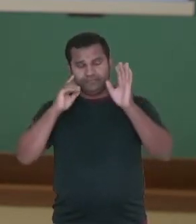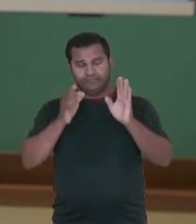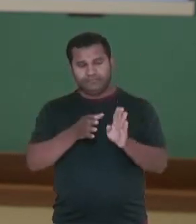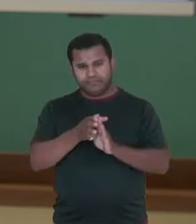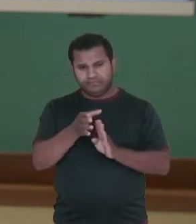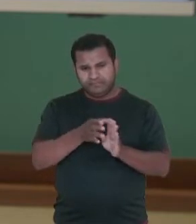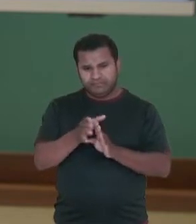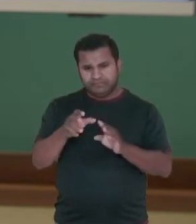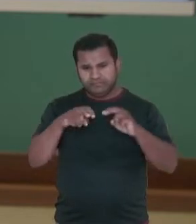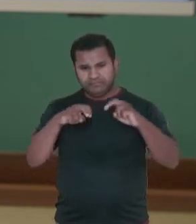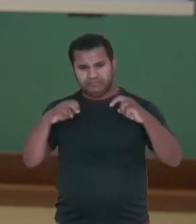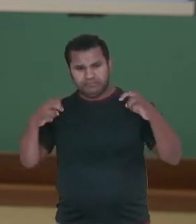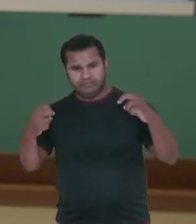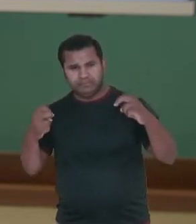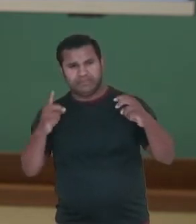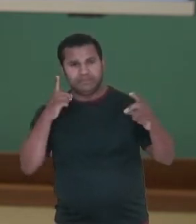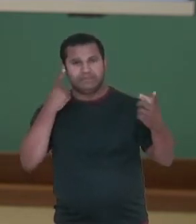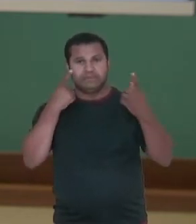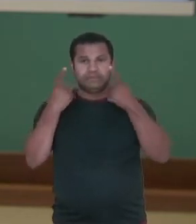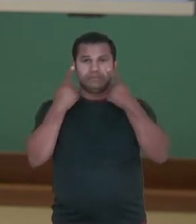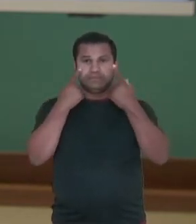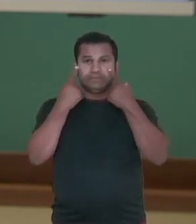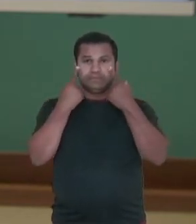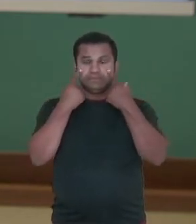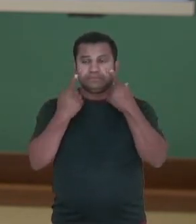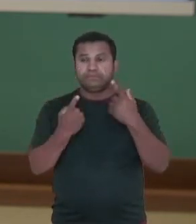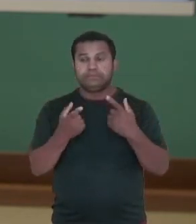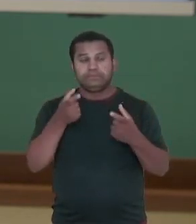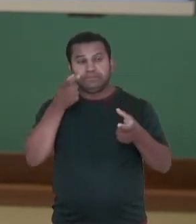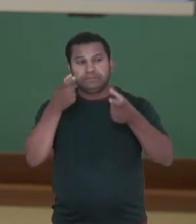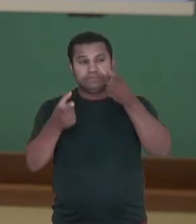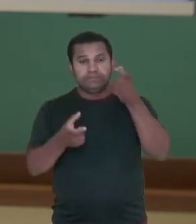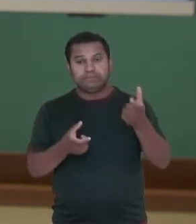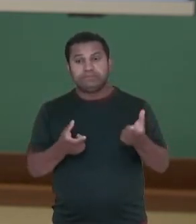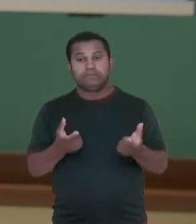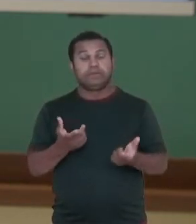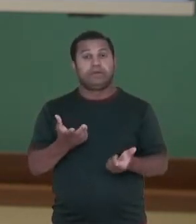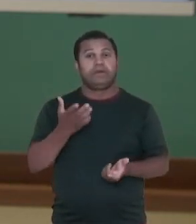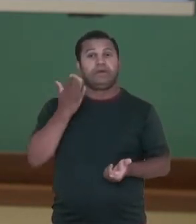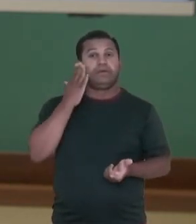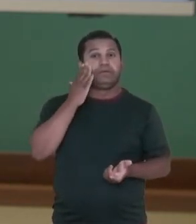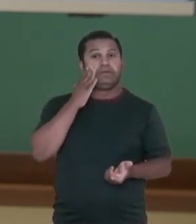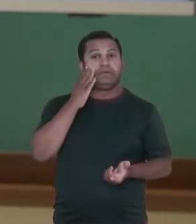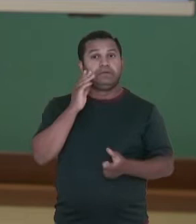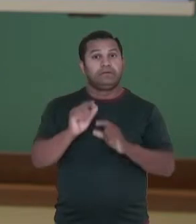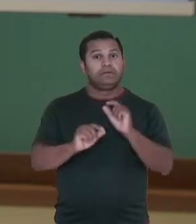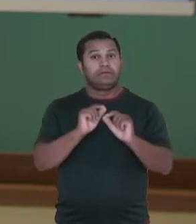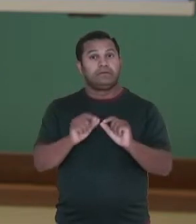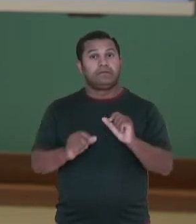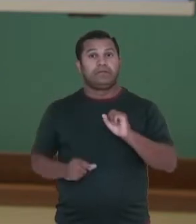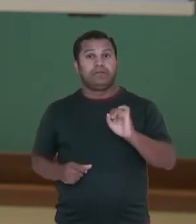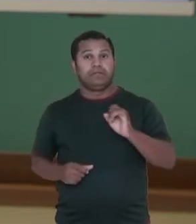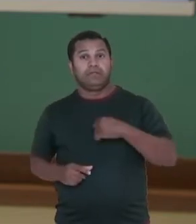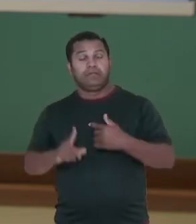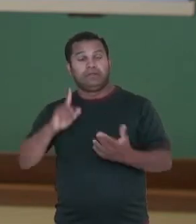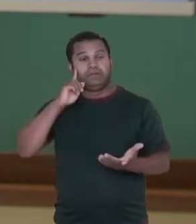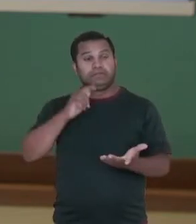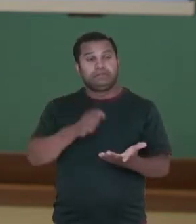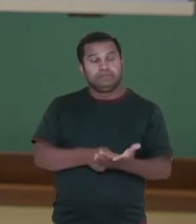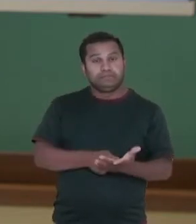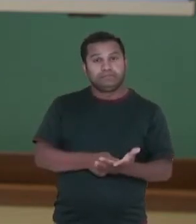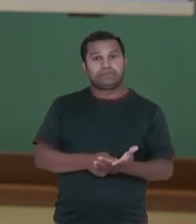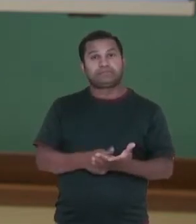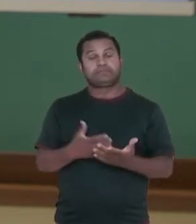a um determinado ponto e eu não sei se isso é correto ou não, eu consigo recorrer aos princípios